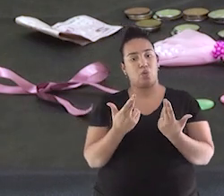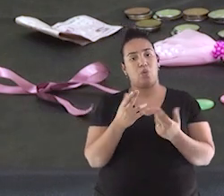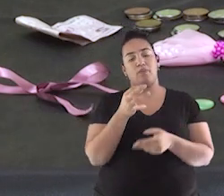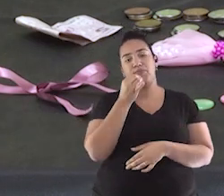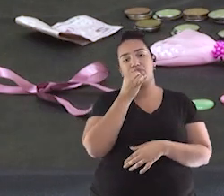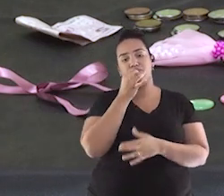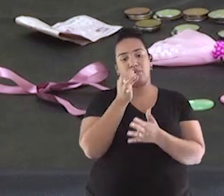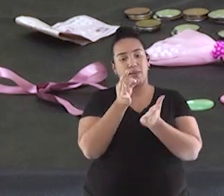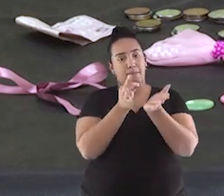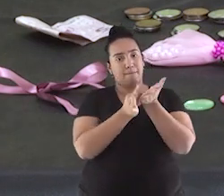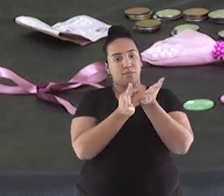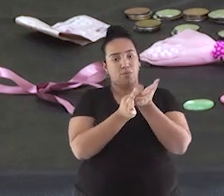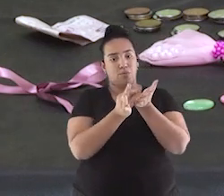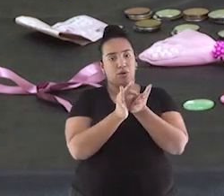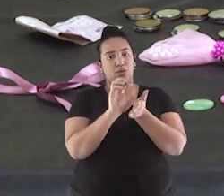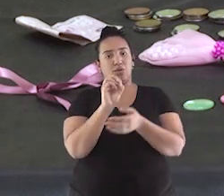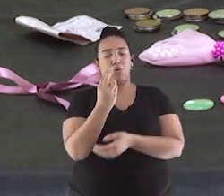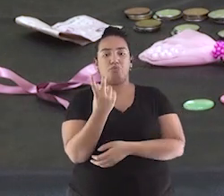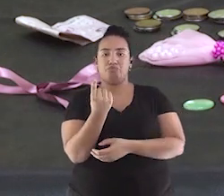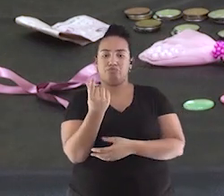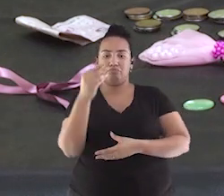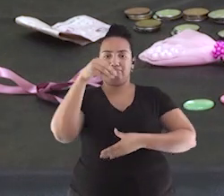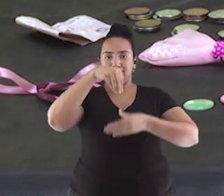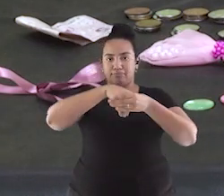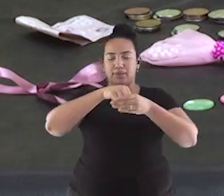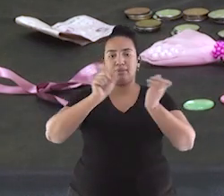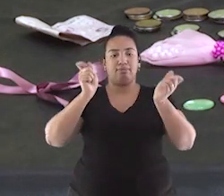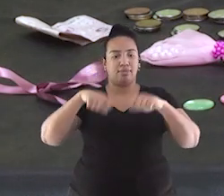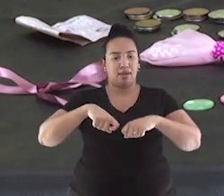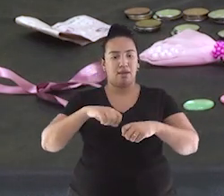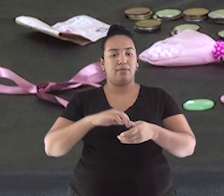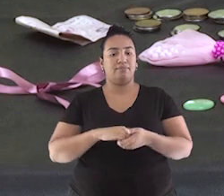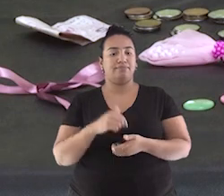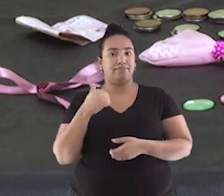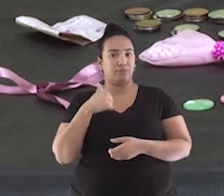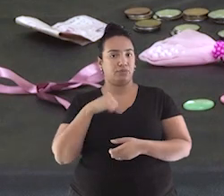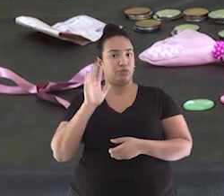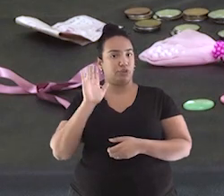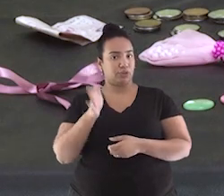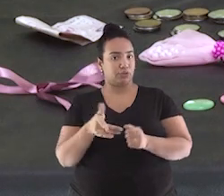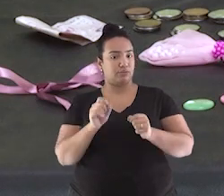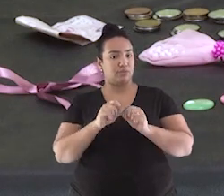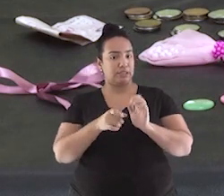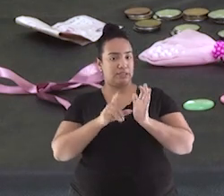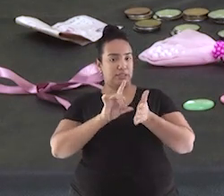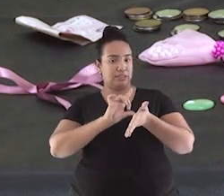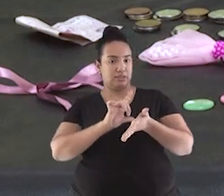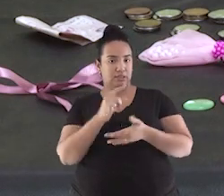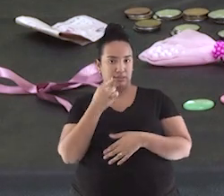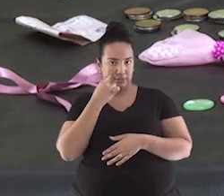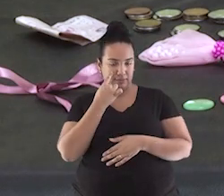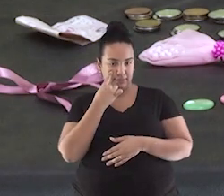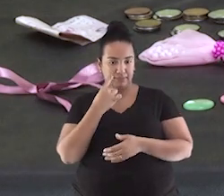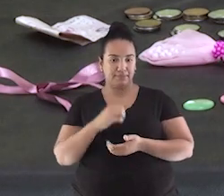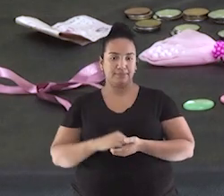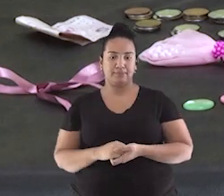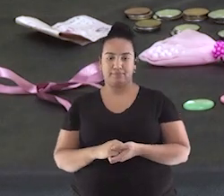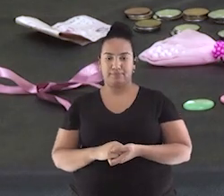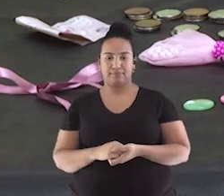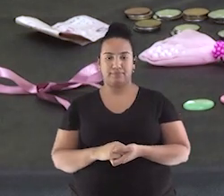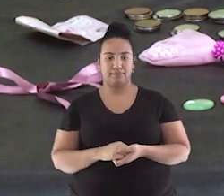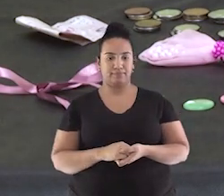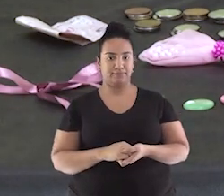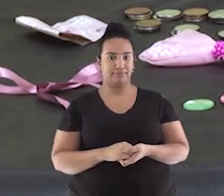tamanho que passe uma moeda ou uma nota aí, né, um dinheiro. Eu já fiz a minha, tá vendo que o furo ficou bem